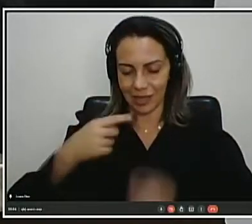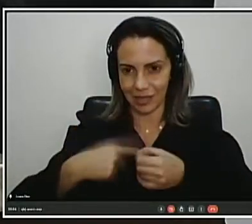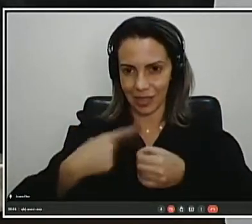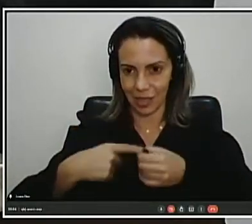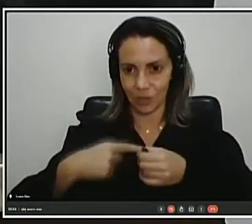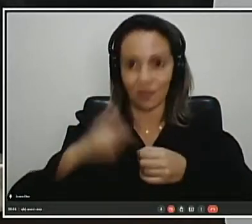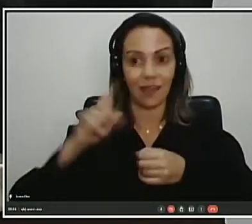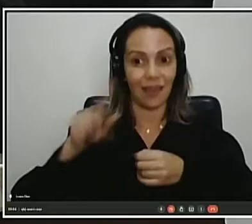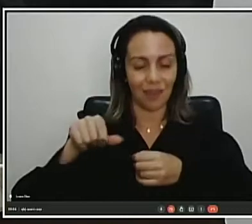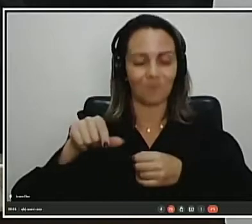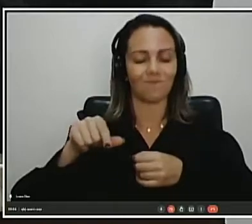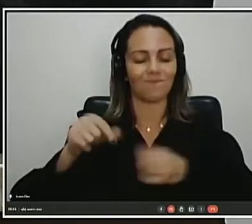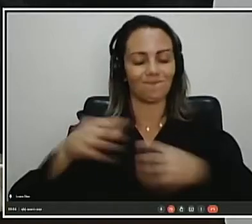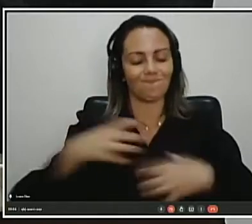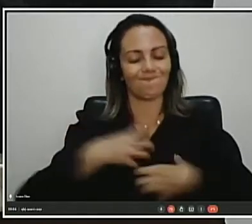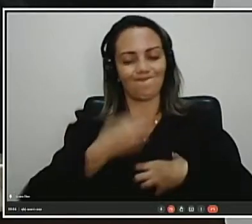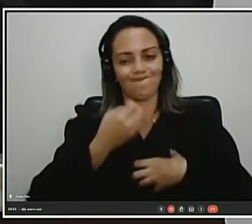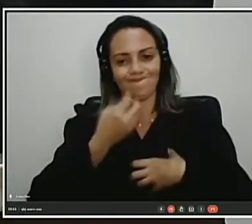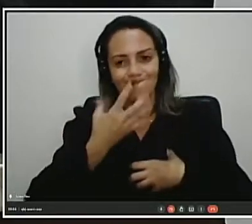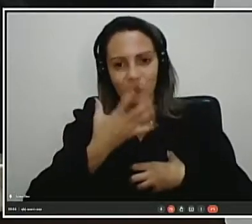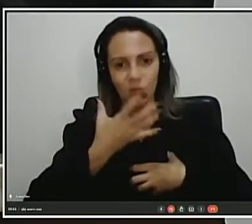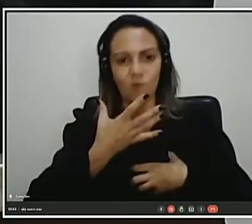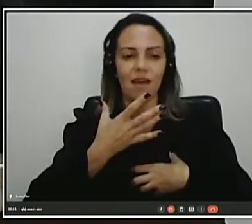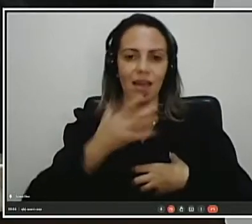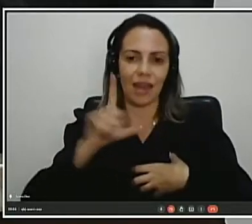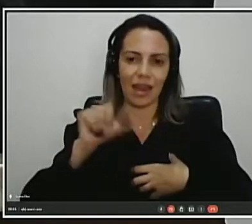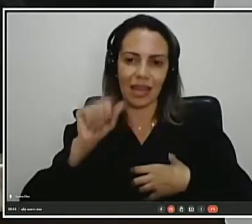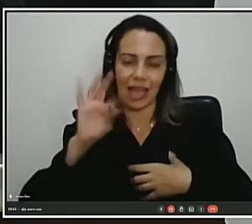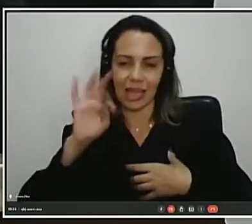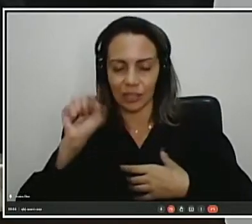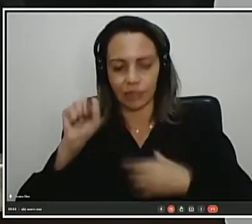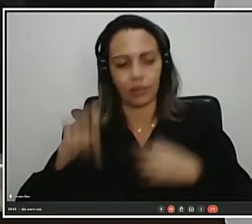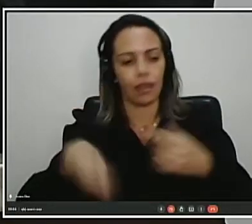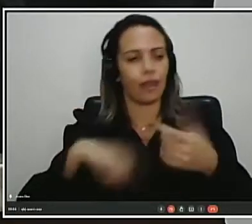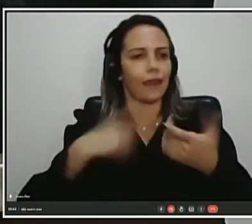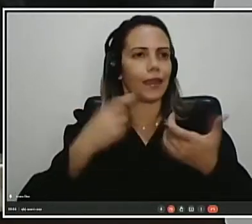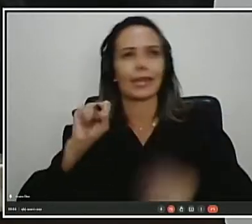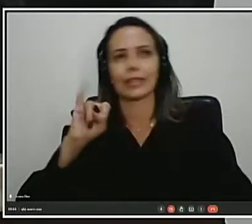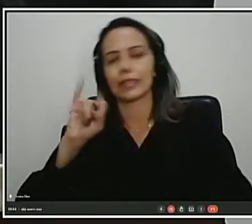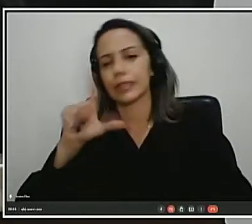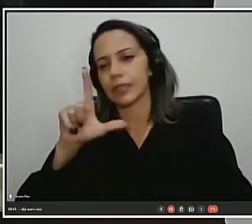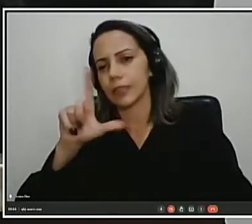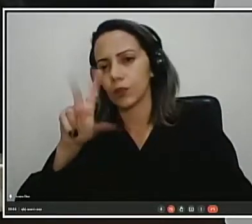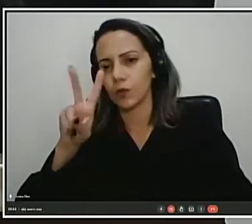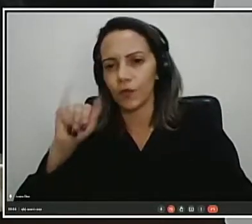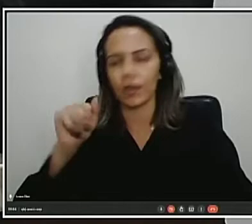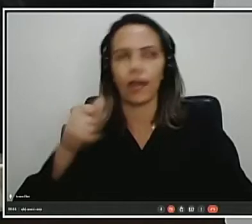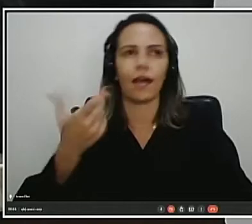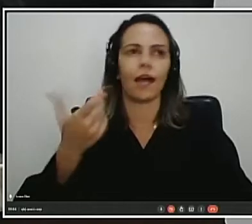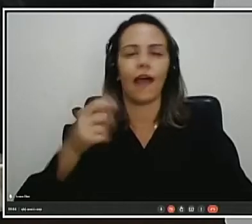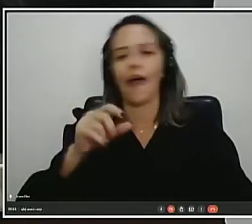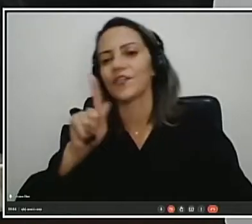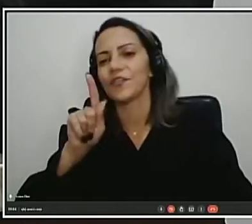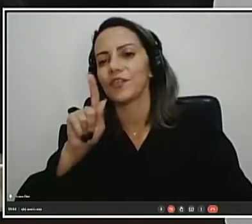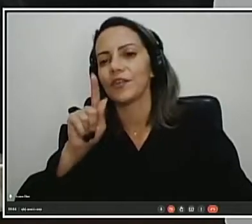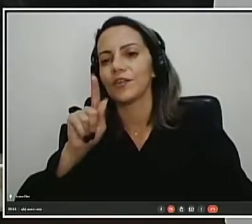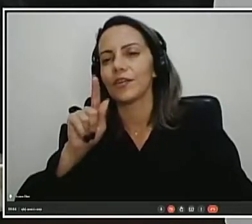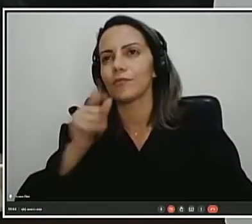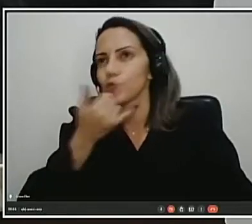para a diretoria da ALAD, Lourdes, Silvia, o pessoal que está presente aqui, a Virgínia, levar os demais